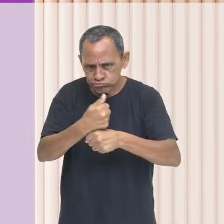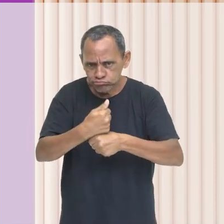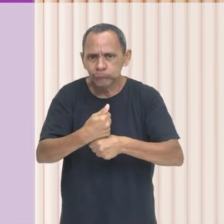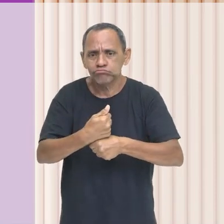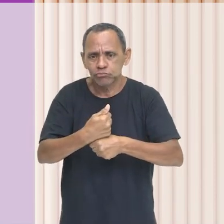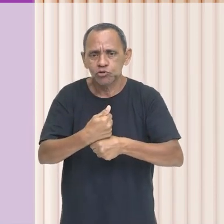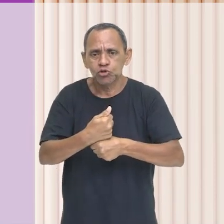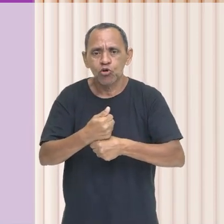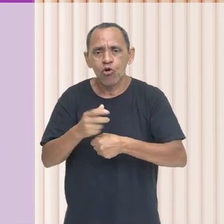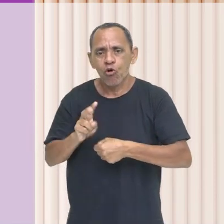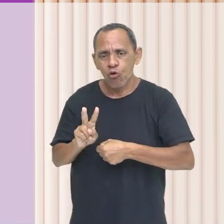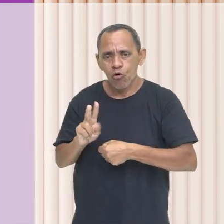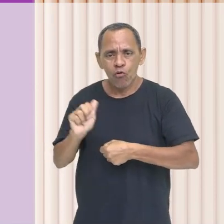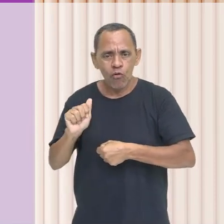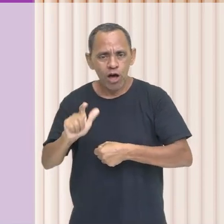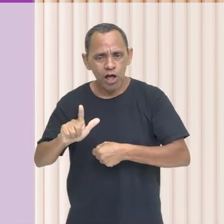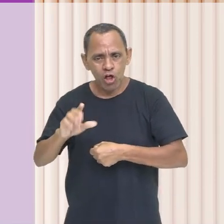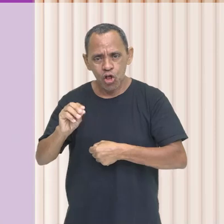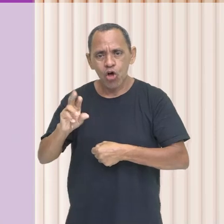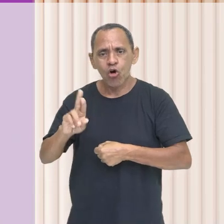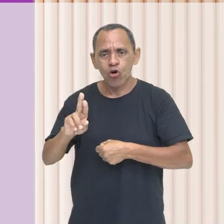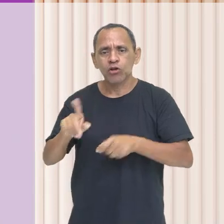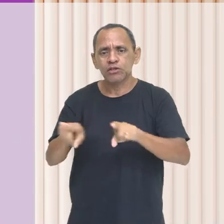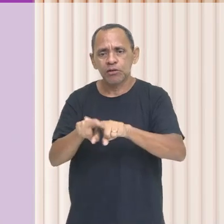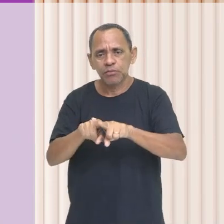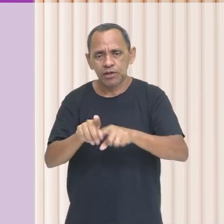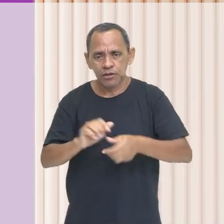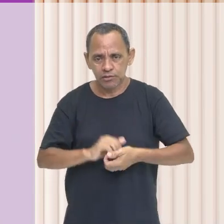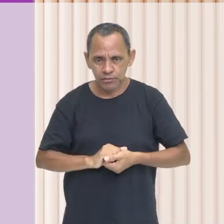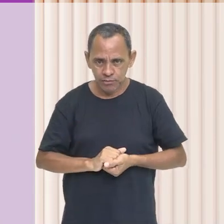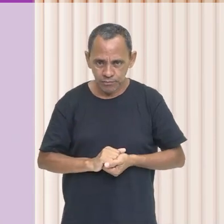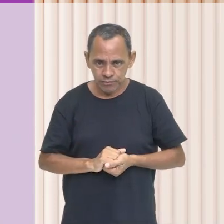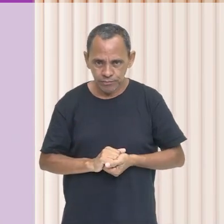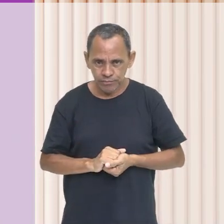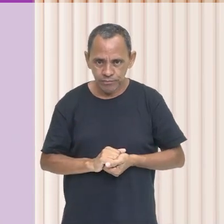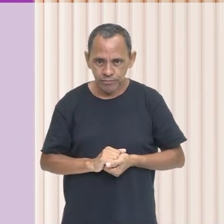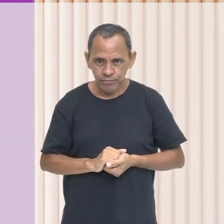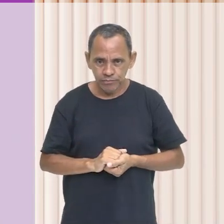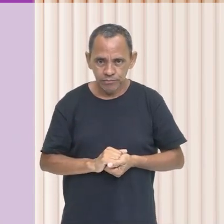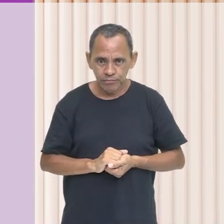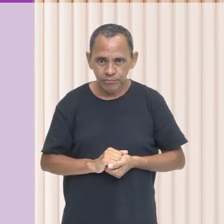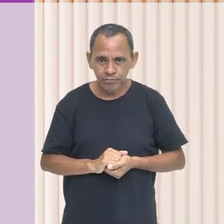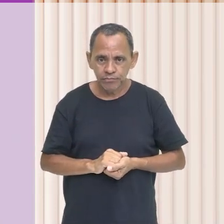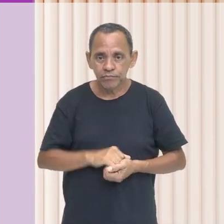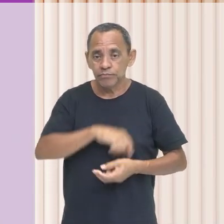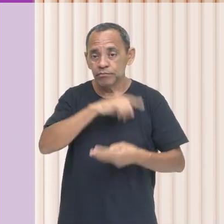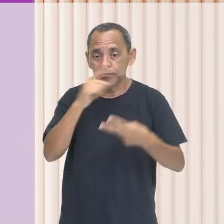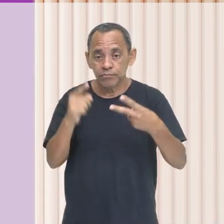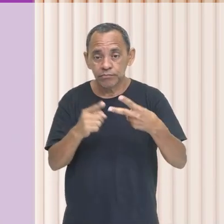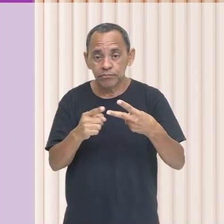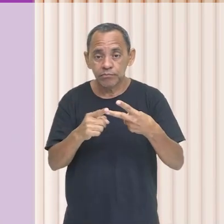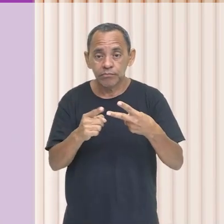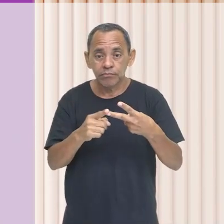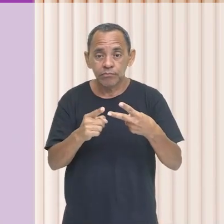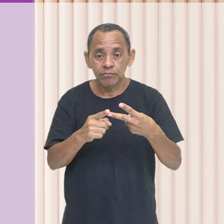da parábola. Lembrando que tem o x do vértice e o y do vértice, certo? Bom, mas bora ver agora o segundo caso,